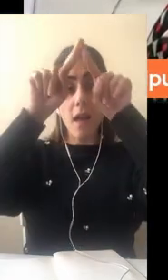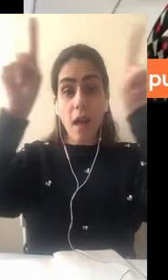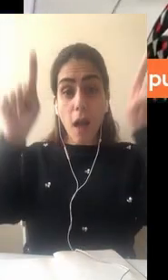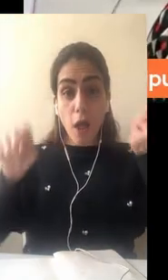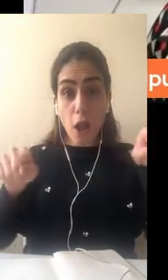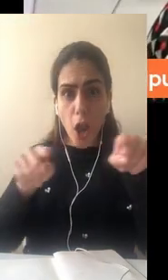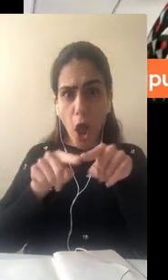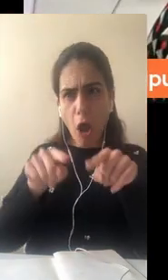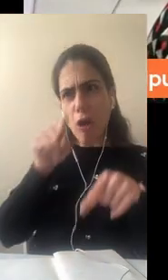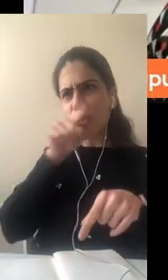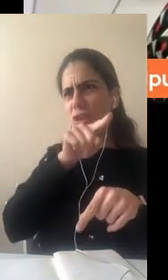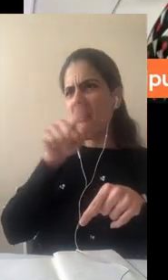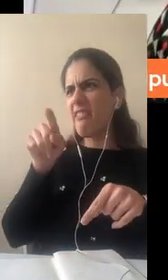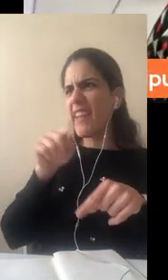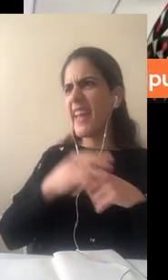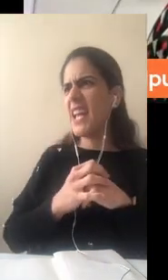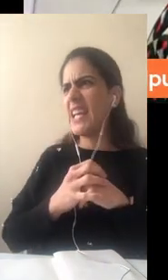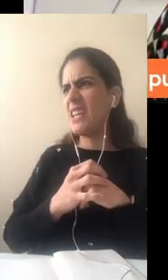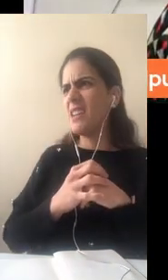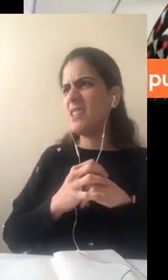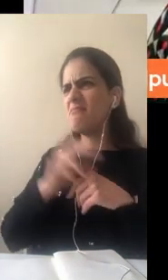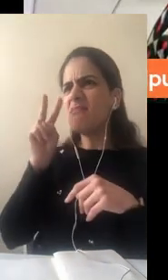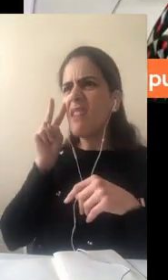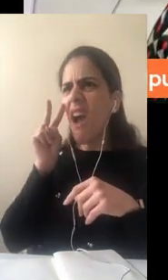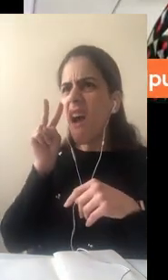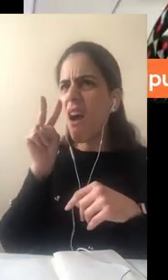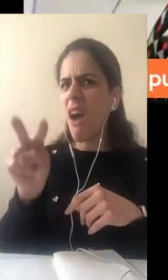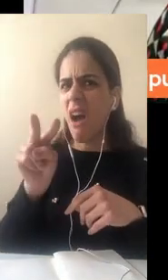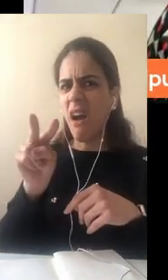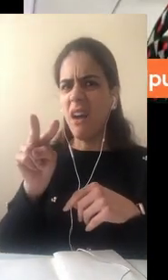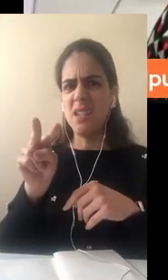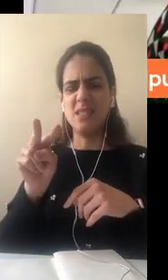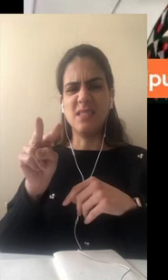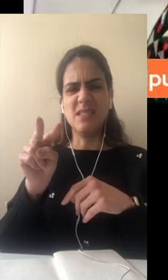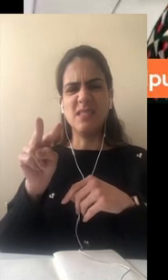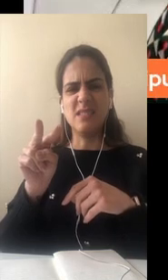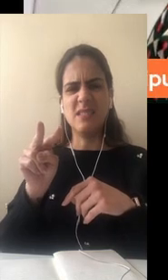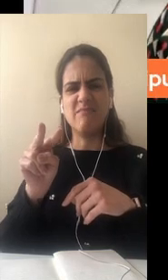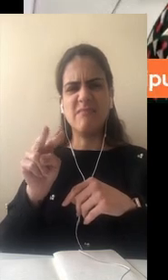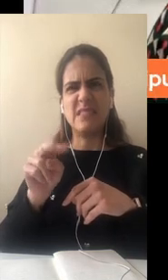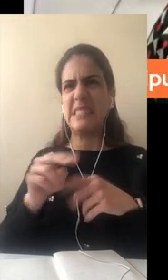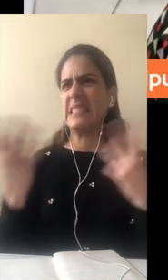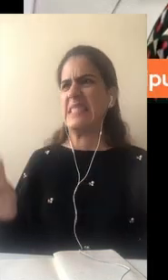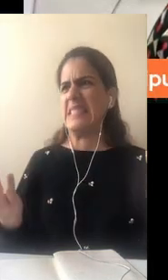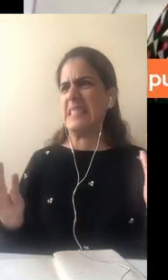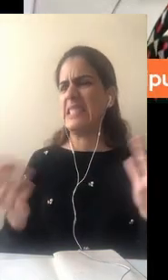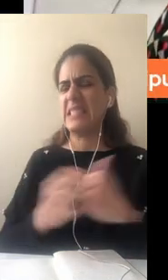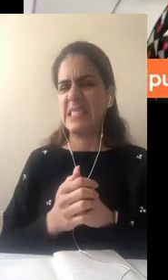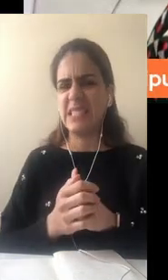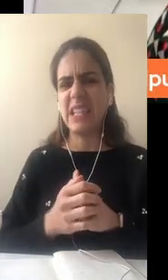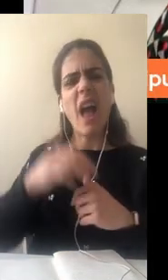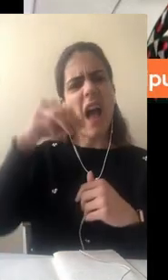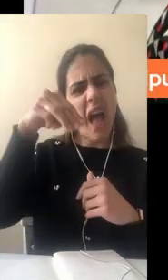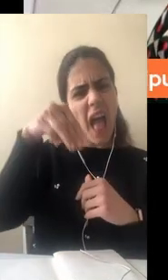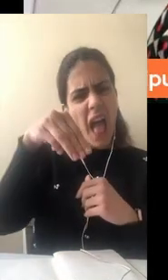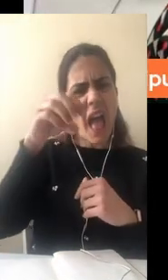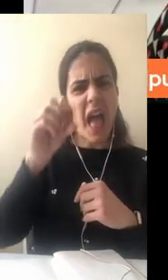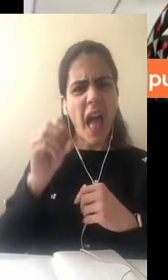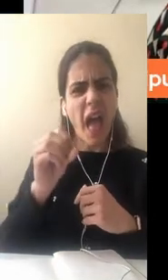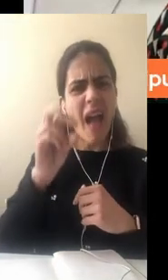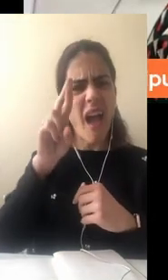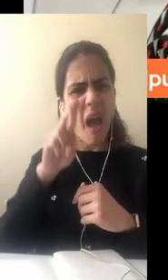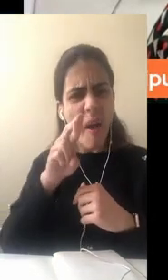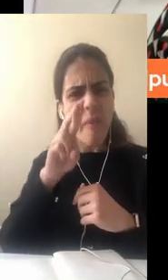ver a decoração da festa, é uma decoração mórbida. Ela cultua,